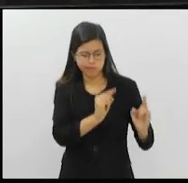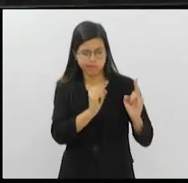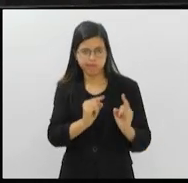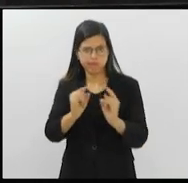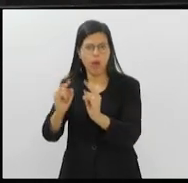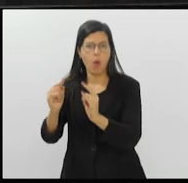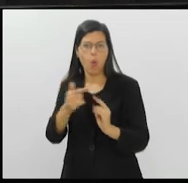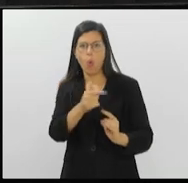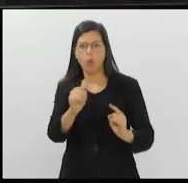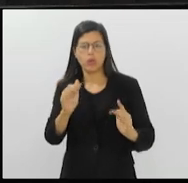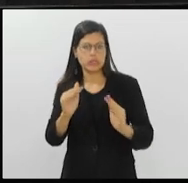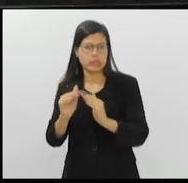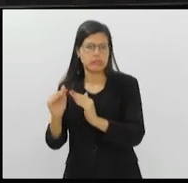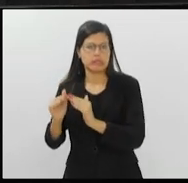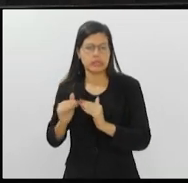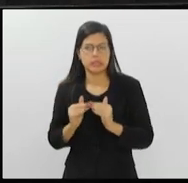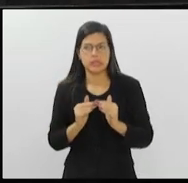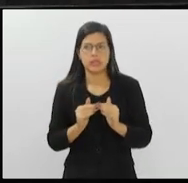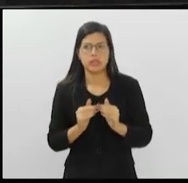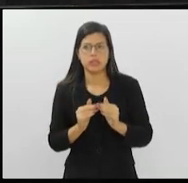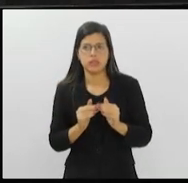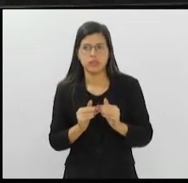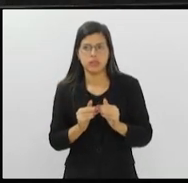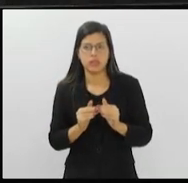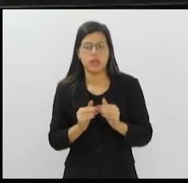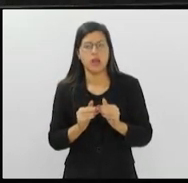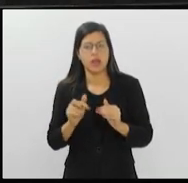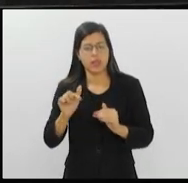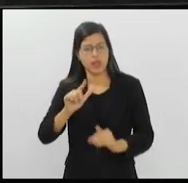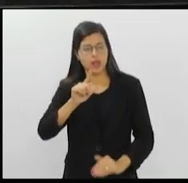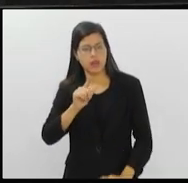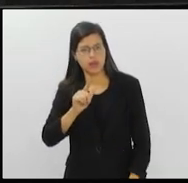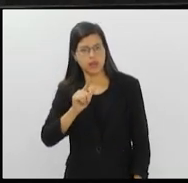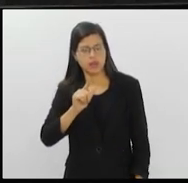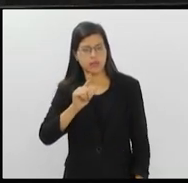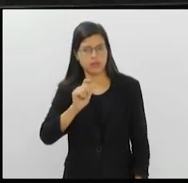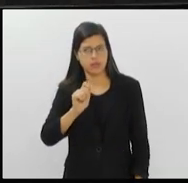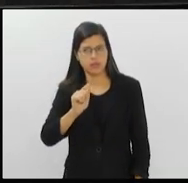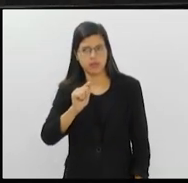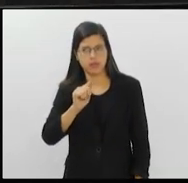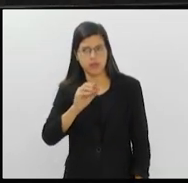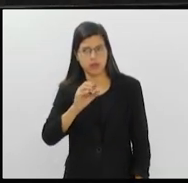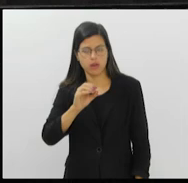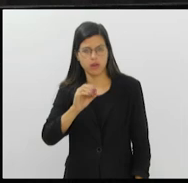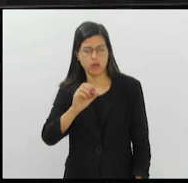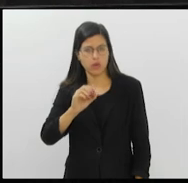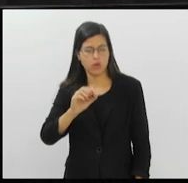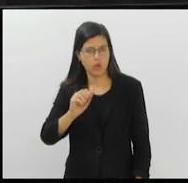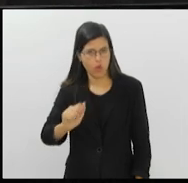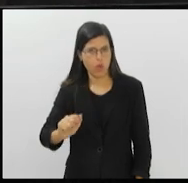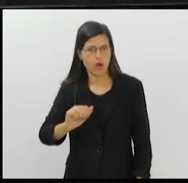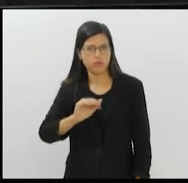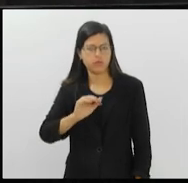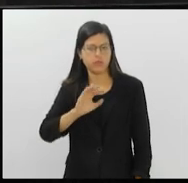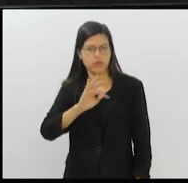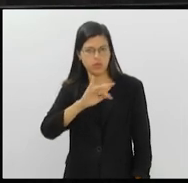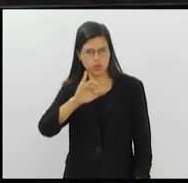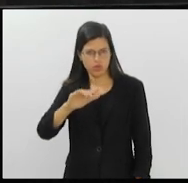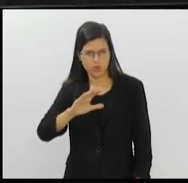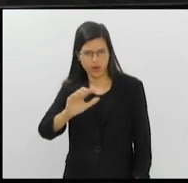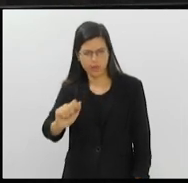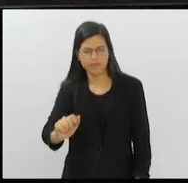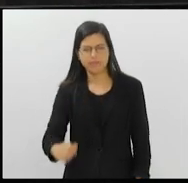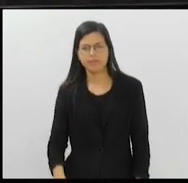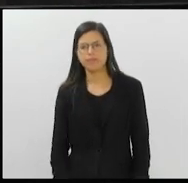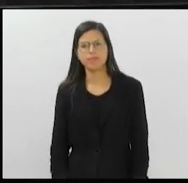no entorno da Lagoa da Tijuca, que hoje é carinhosamente chamada Lagoa da Península. A